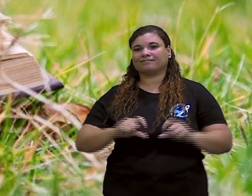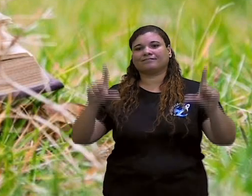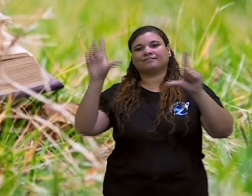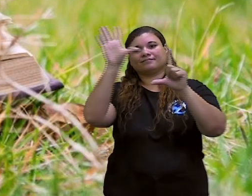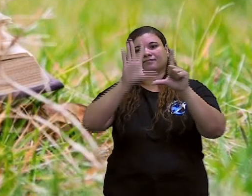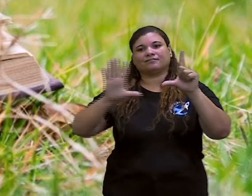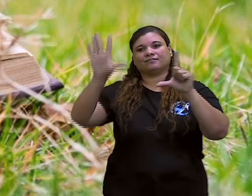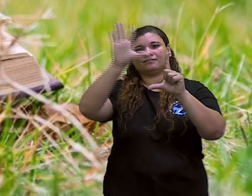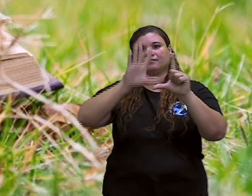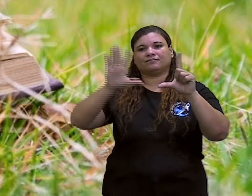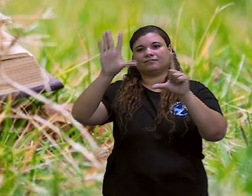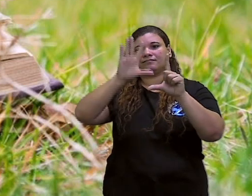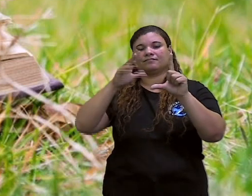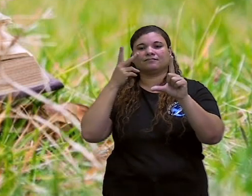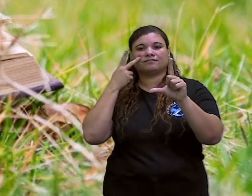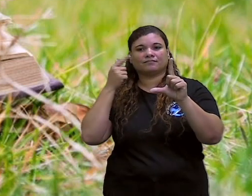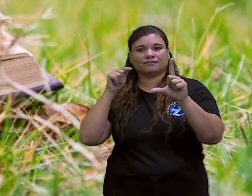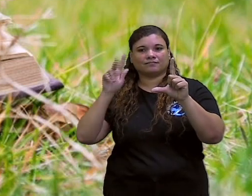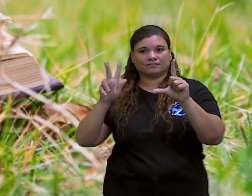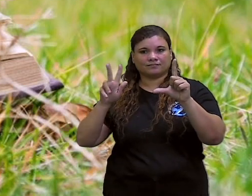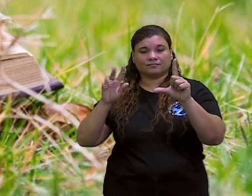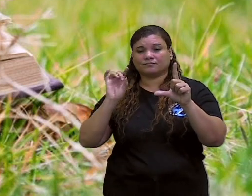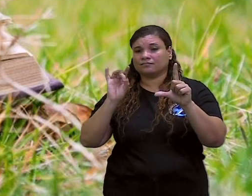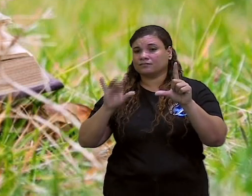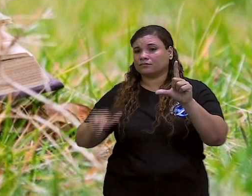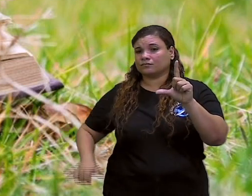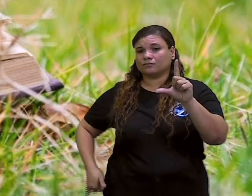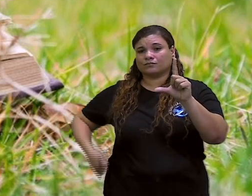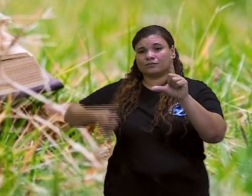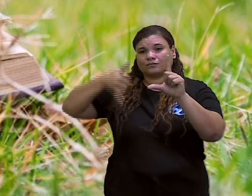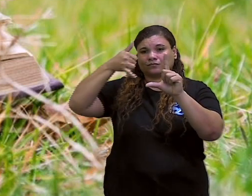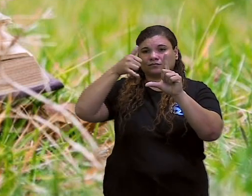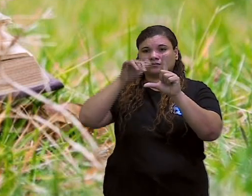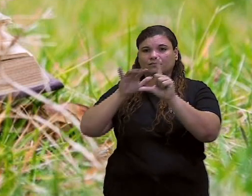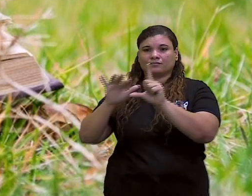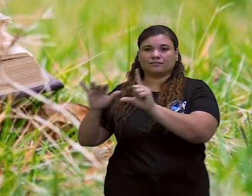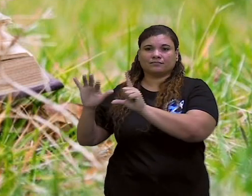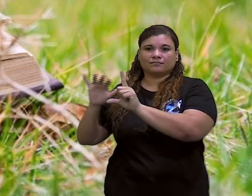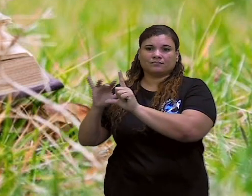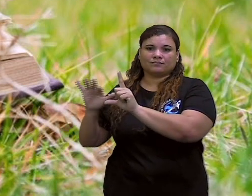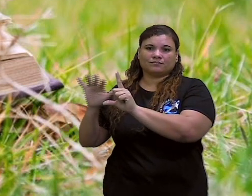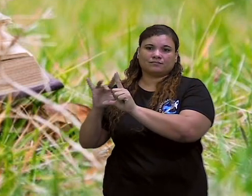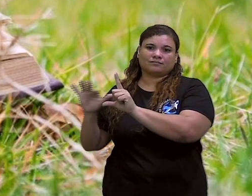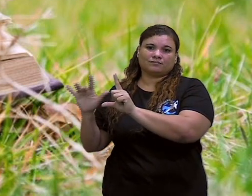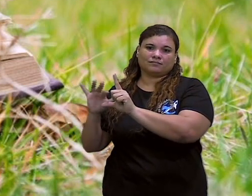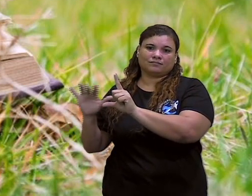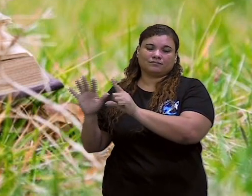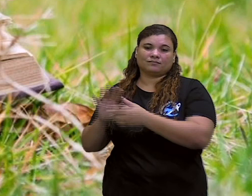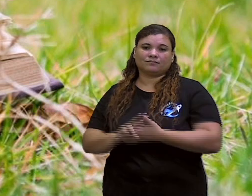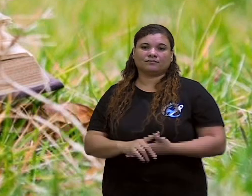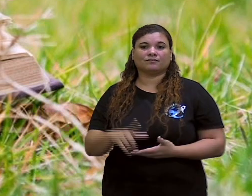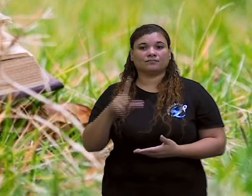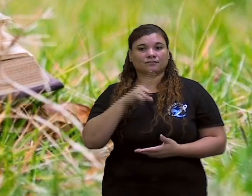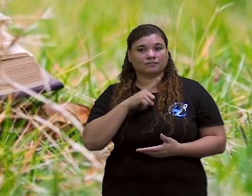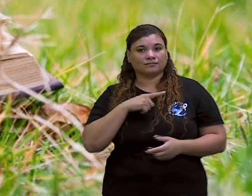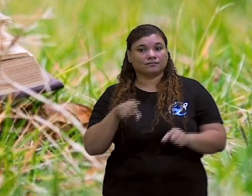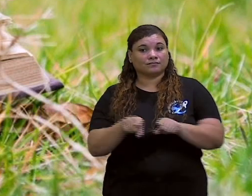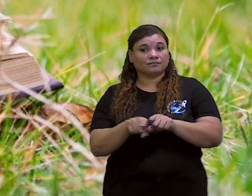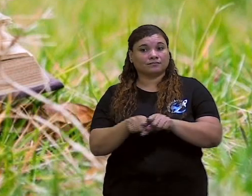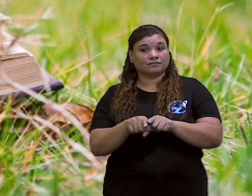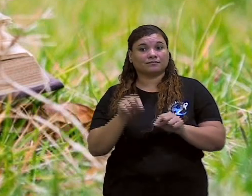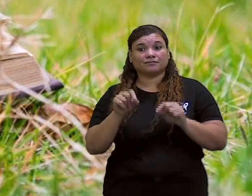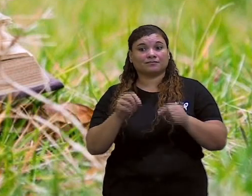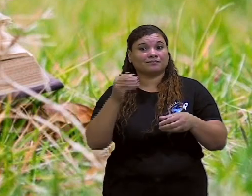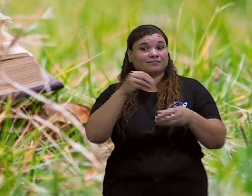plataforma SMEDGV/aluno, aponte a câmera do seu celular para o QR Code no canto da tela. Não deixem de realizar